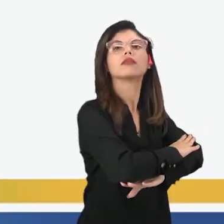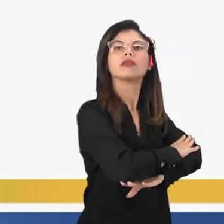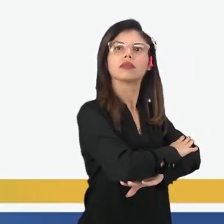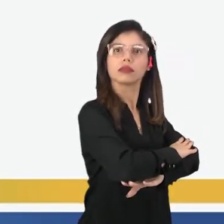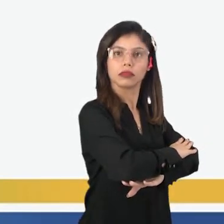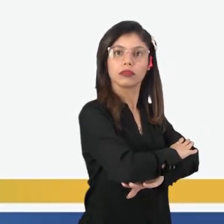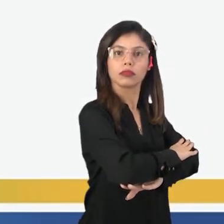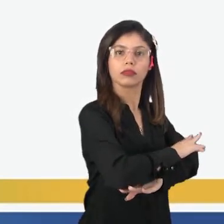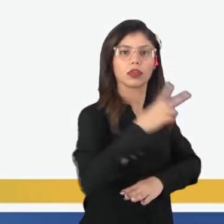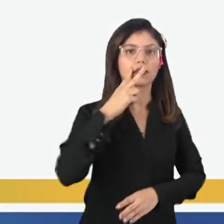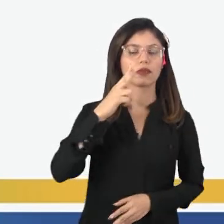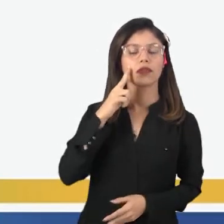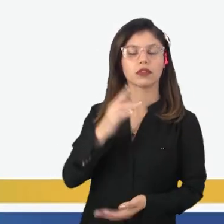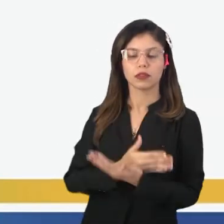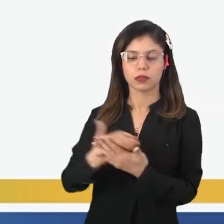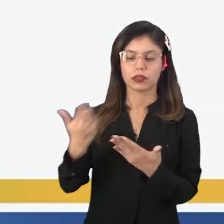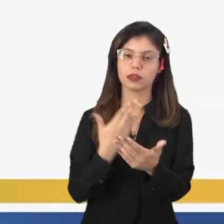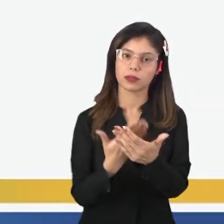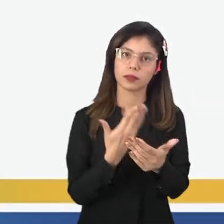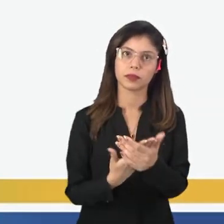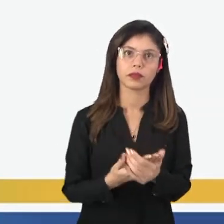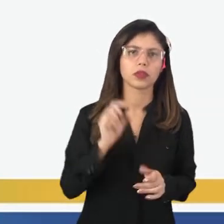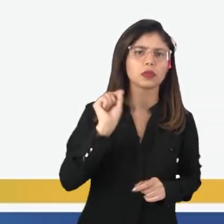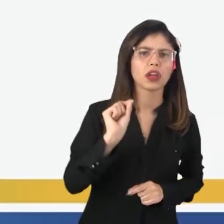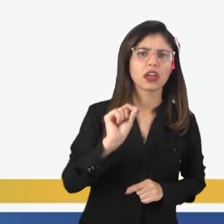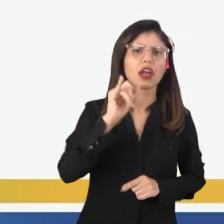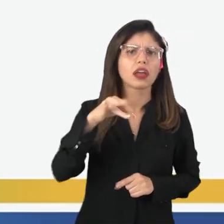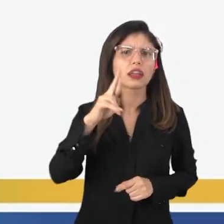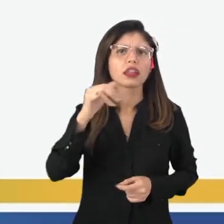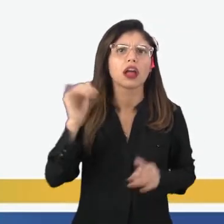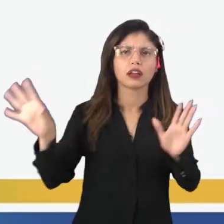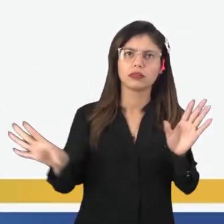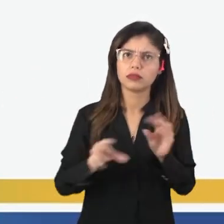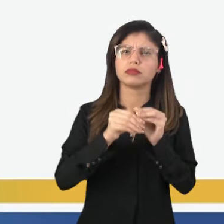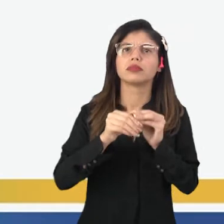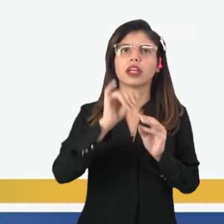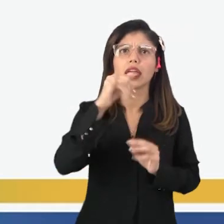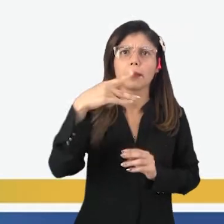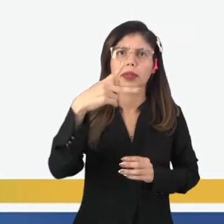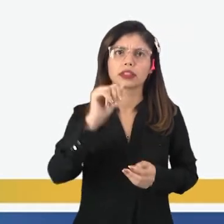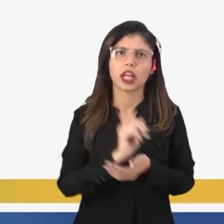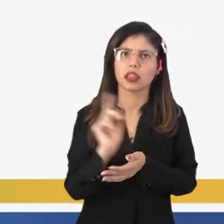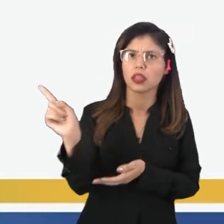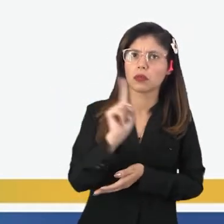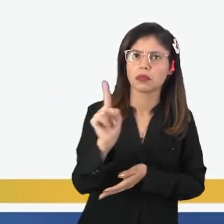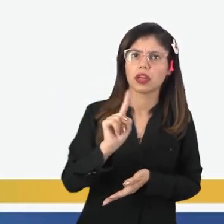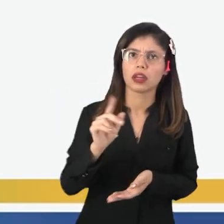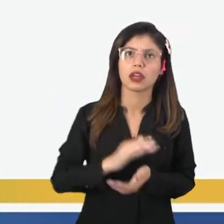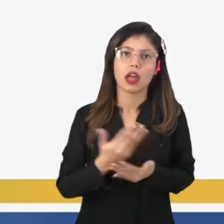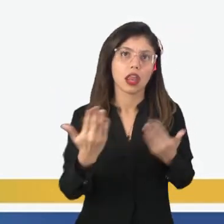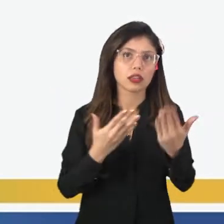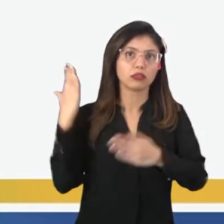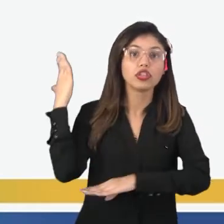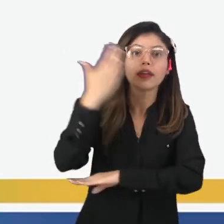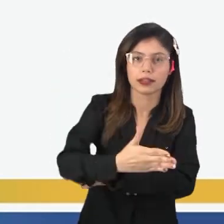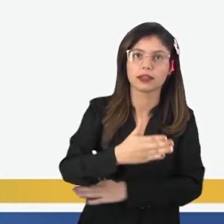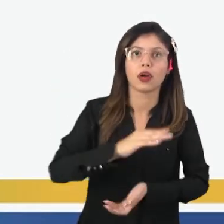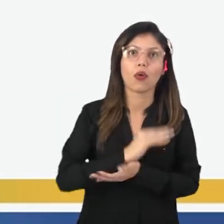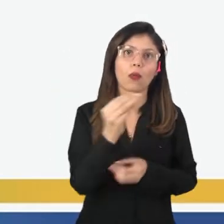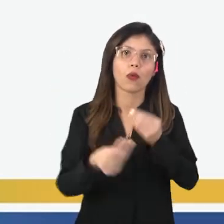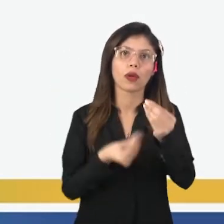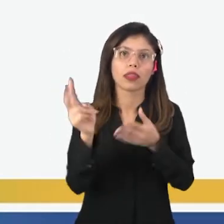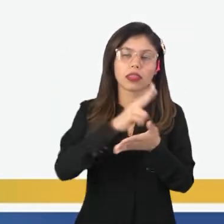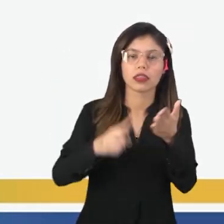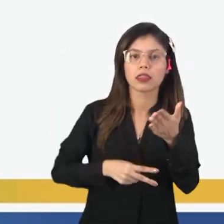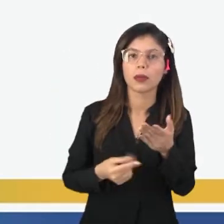no início da aula. E o que é a intertextualidade implícita? Não se estabelece uma relação direta